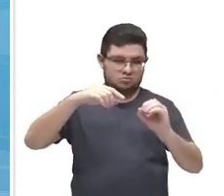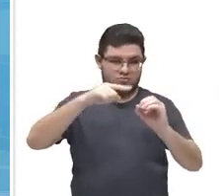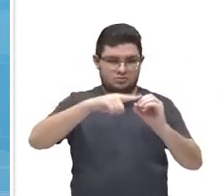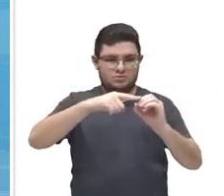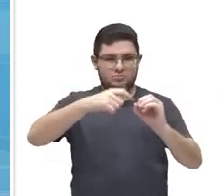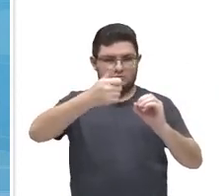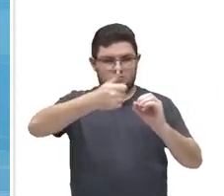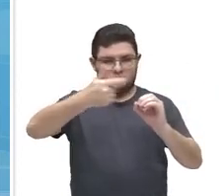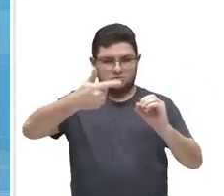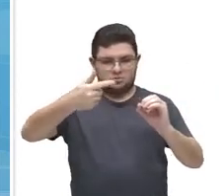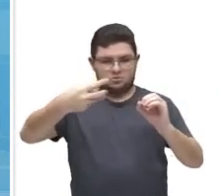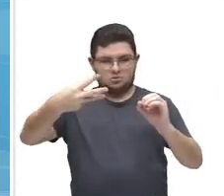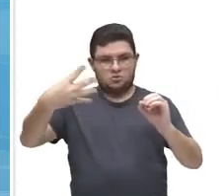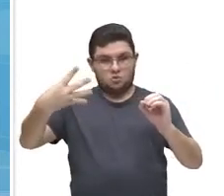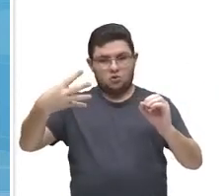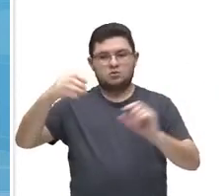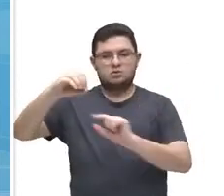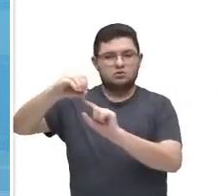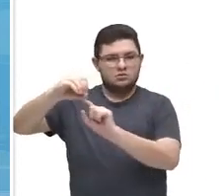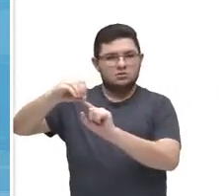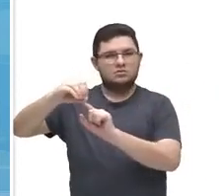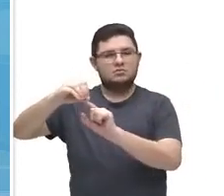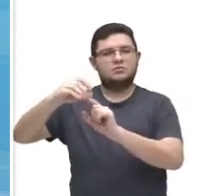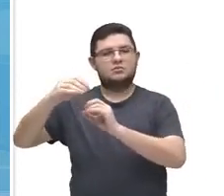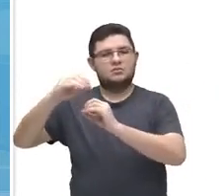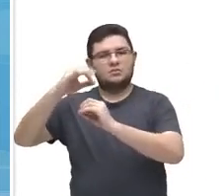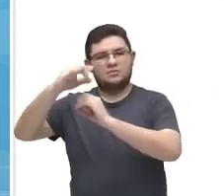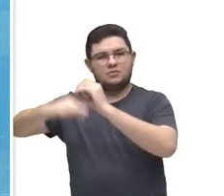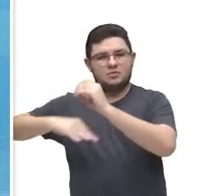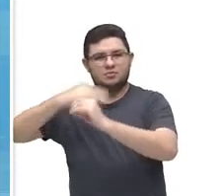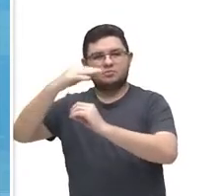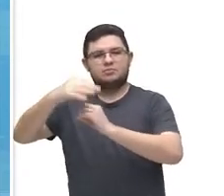pessoa do singular. Outro exemplo.